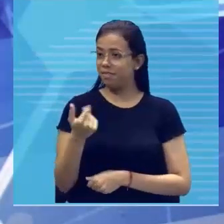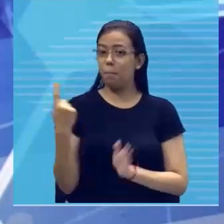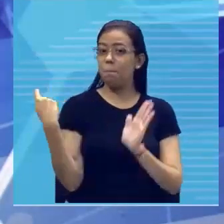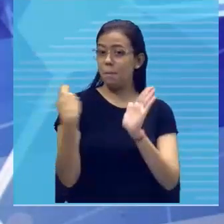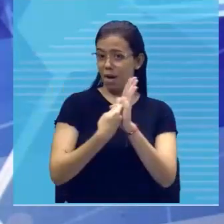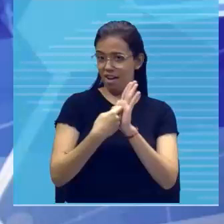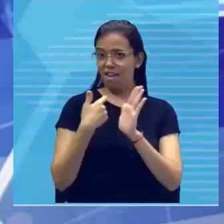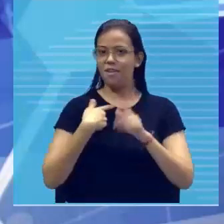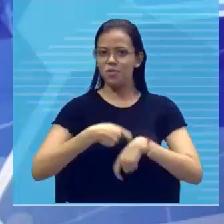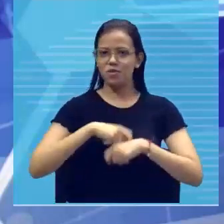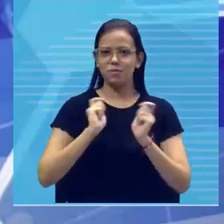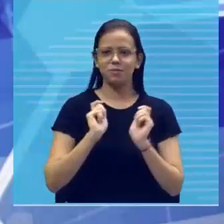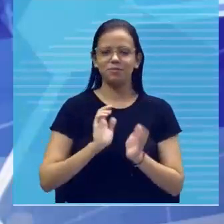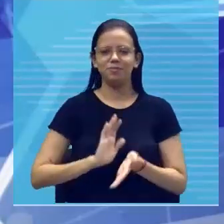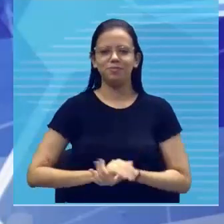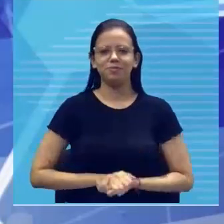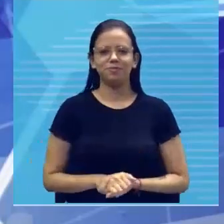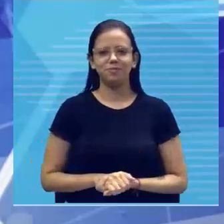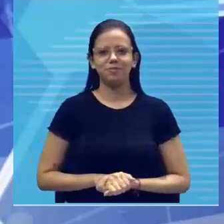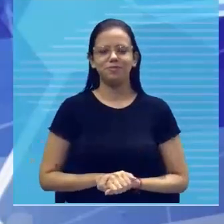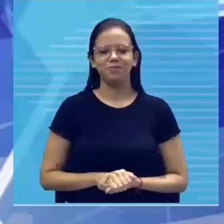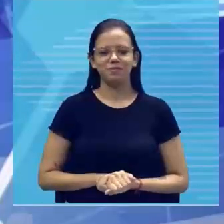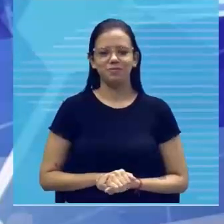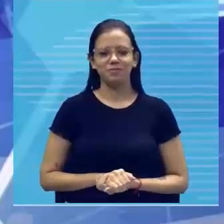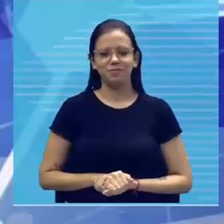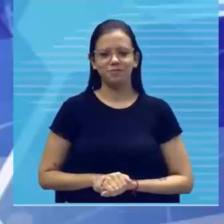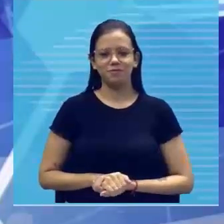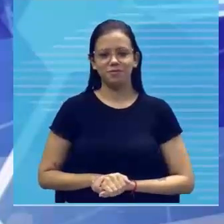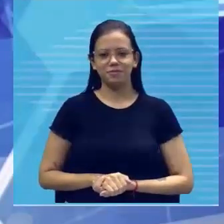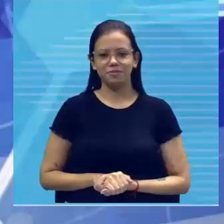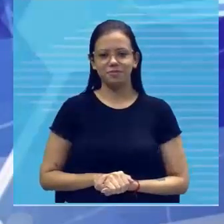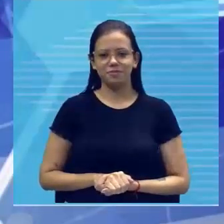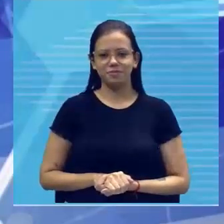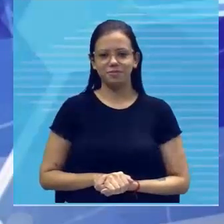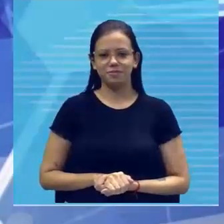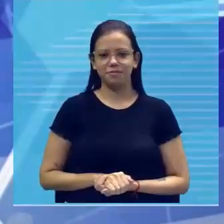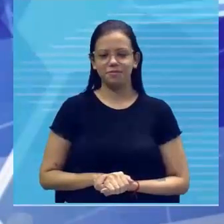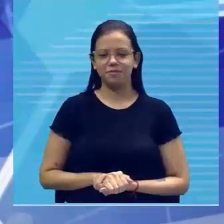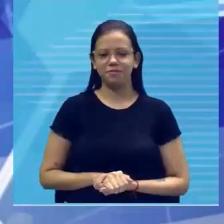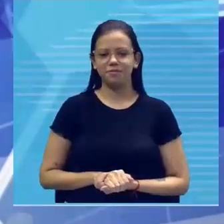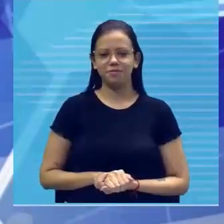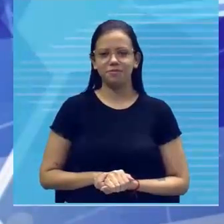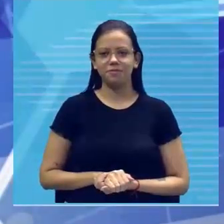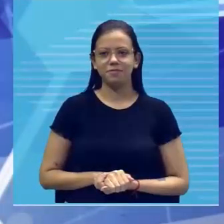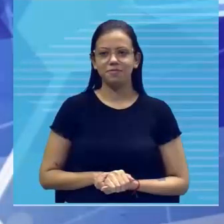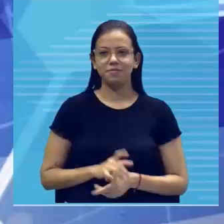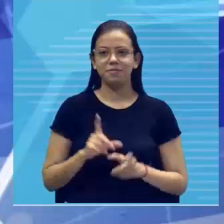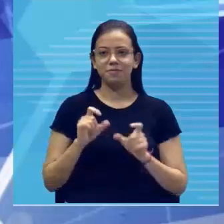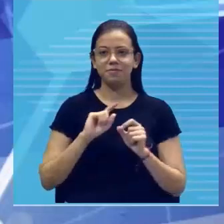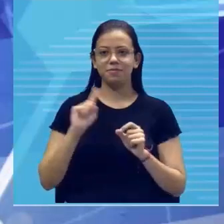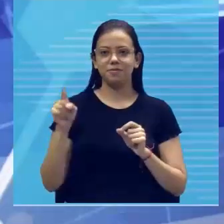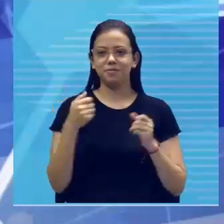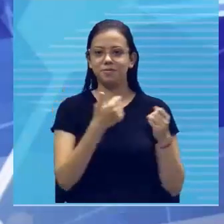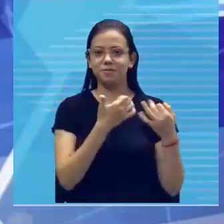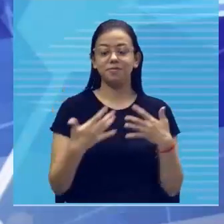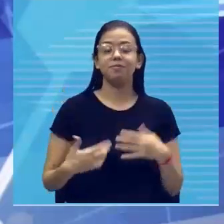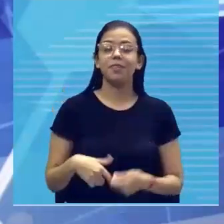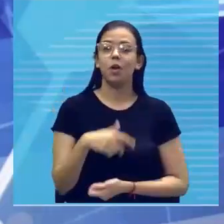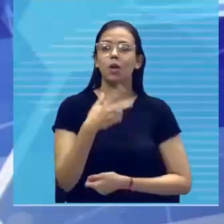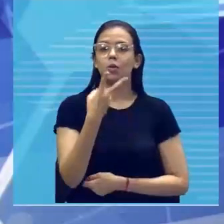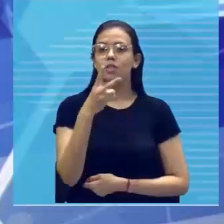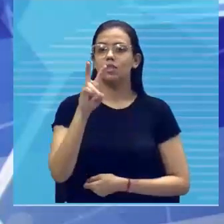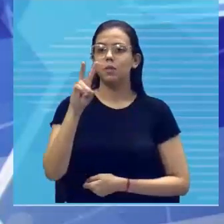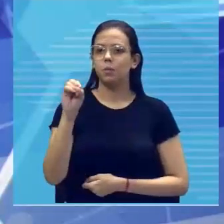sejam todos muito bem vindos galinha que a gente estava desenvolvendo na